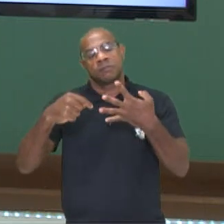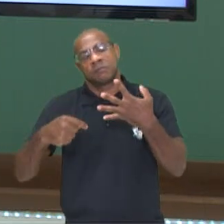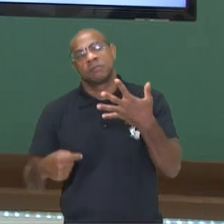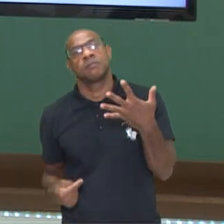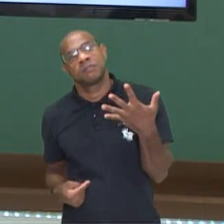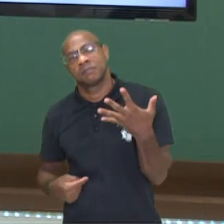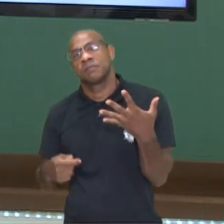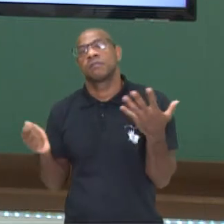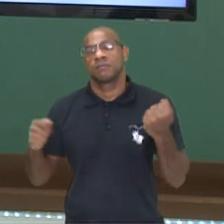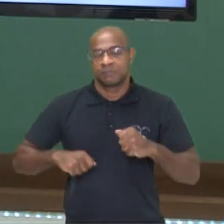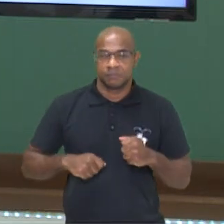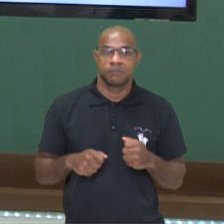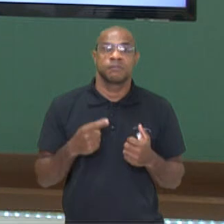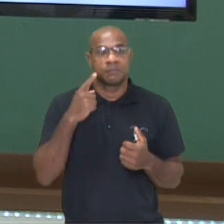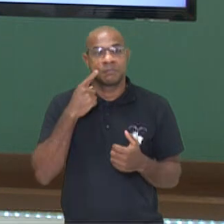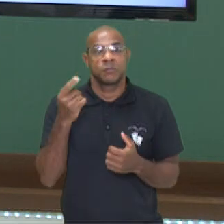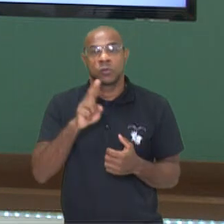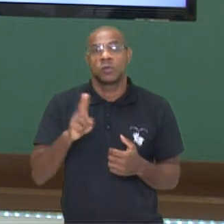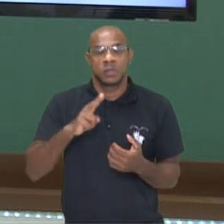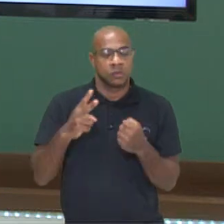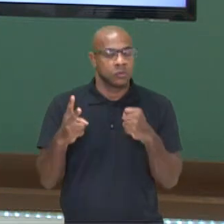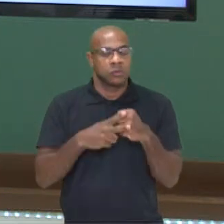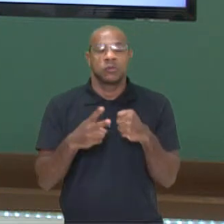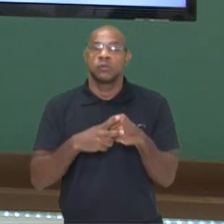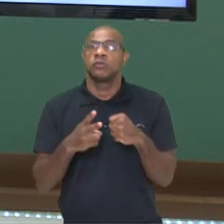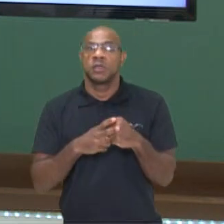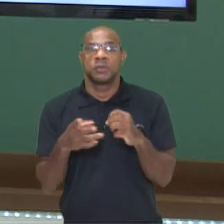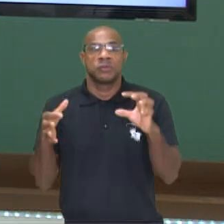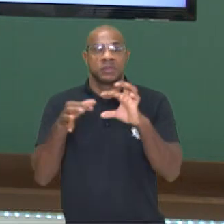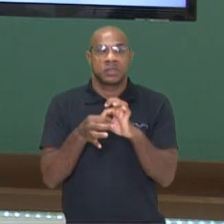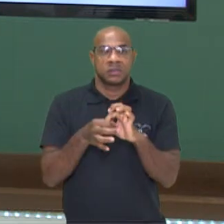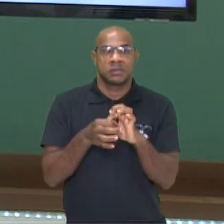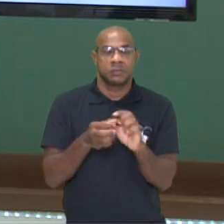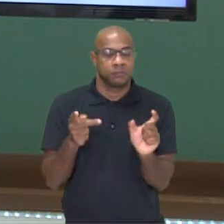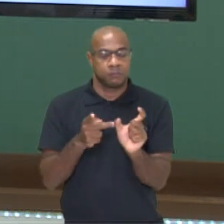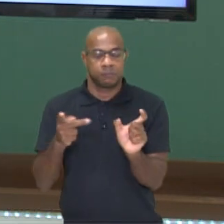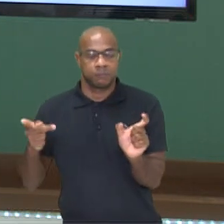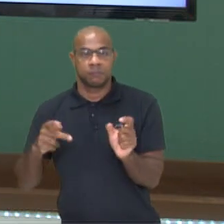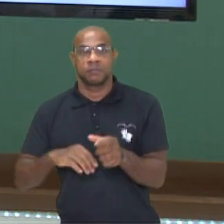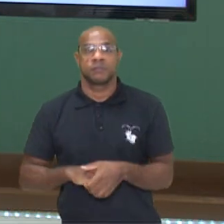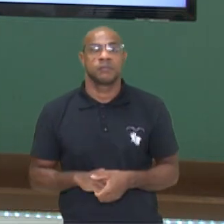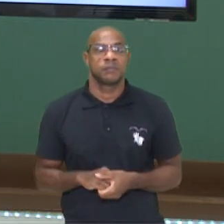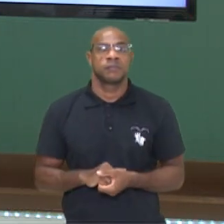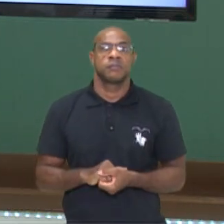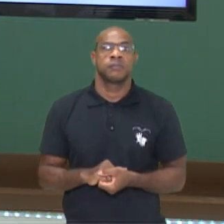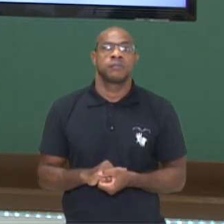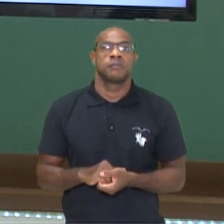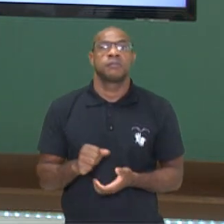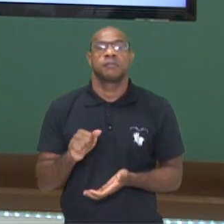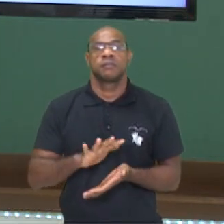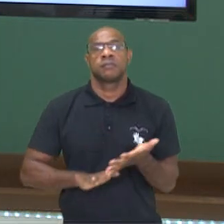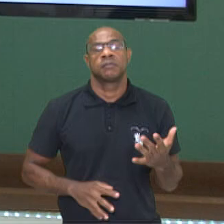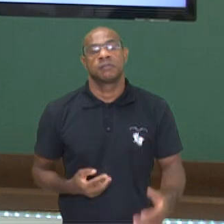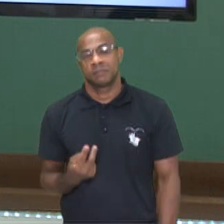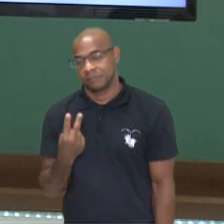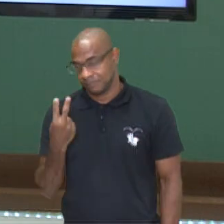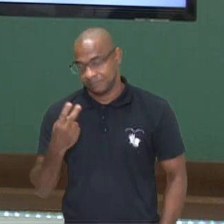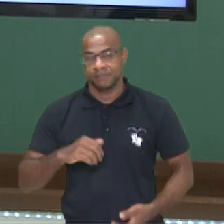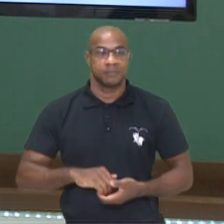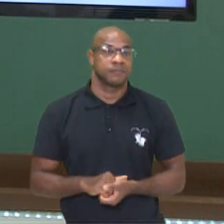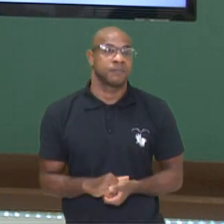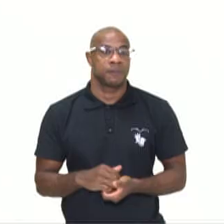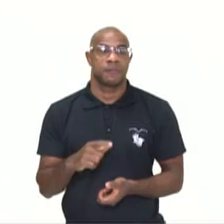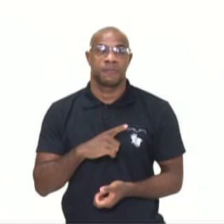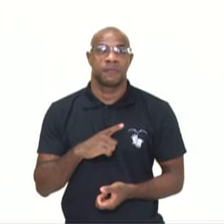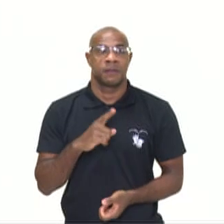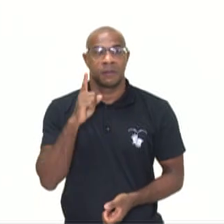brincar com os sentidos usando os verbos de ligação e os predicativos. Exercício de número 2, temos aqui o